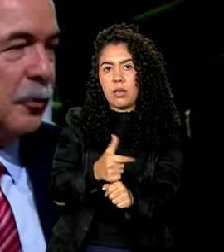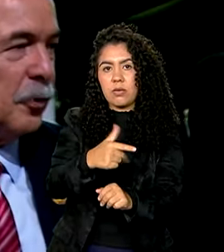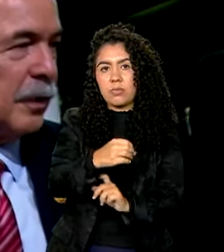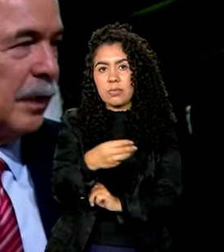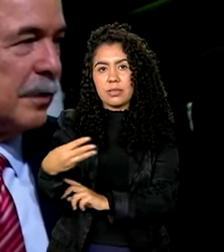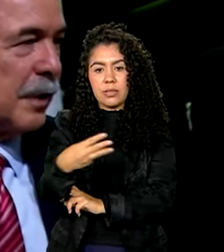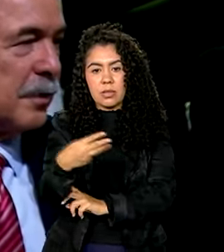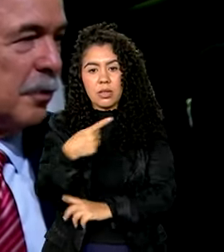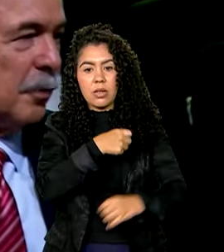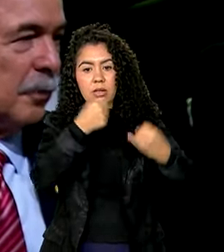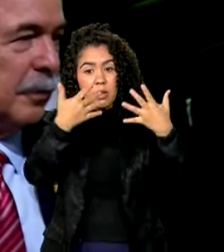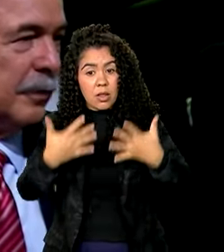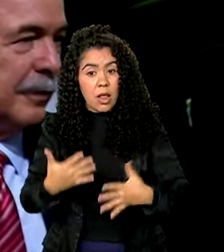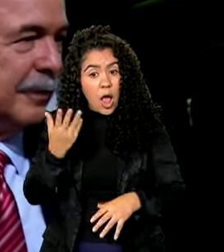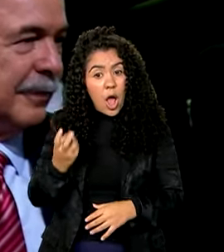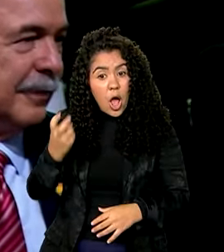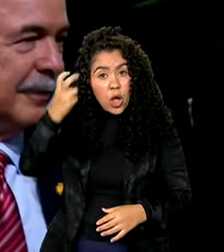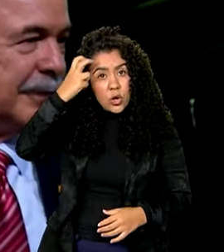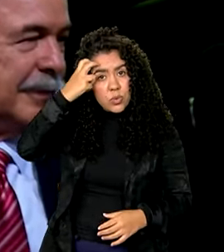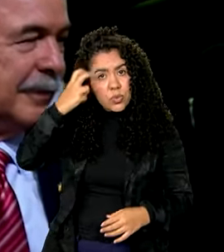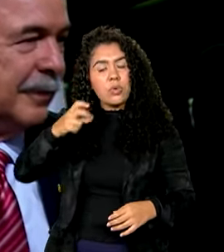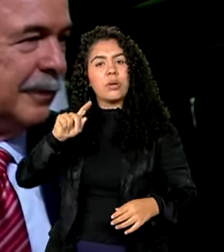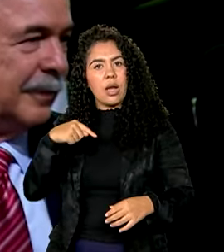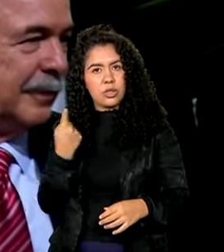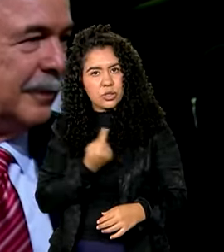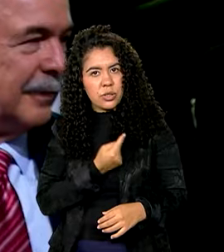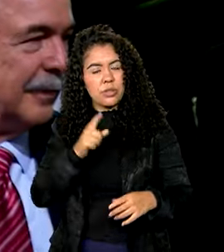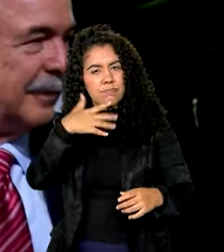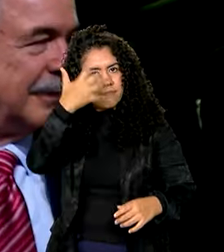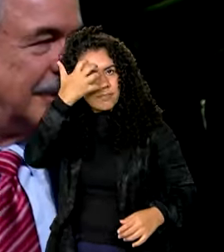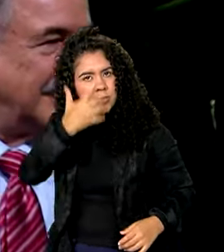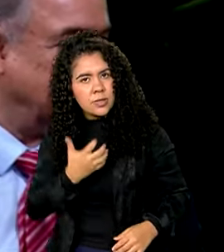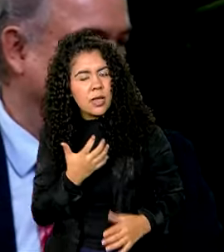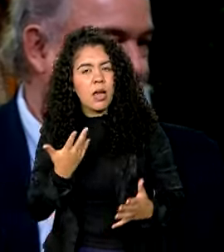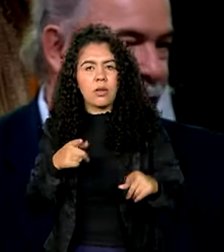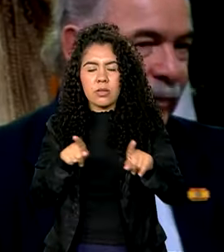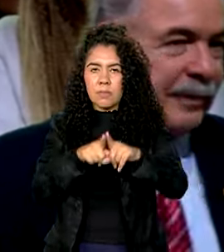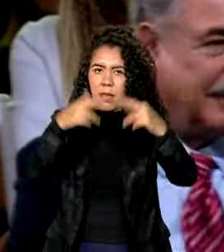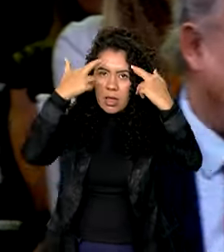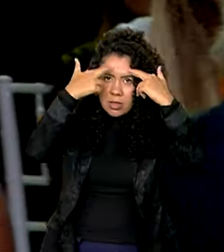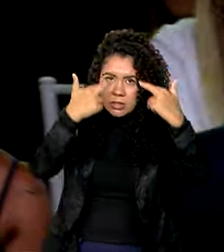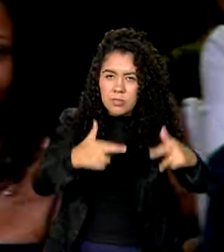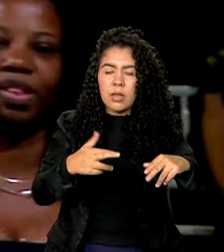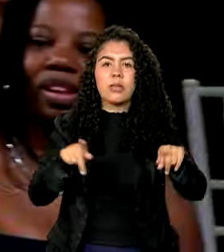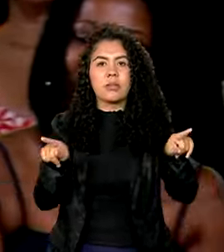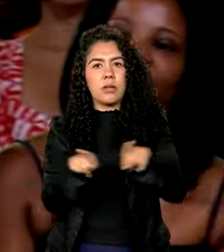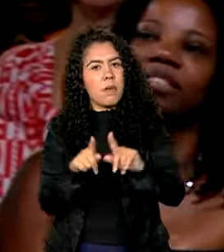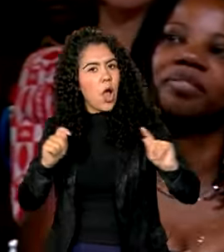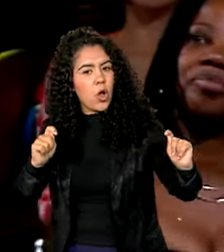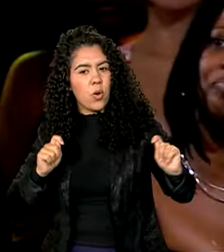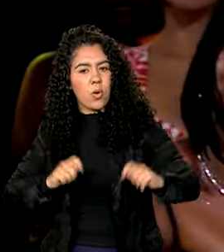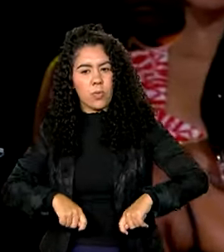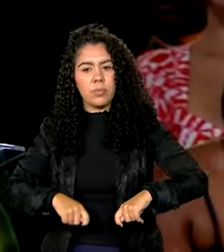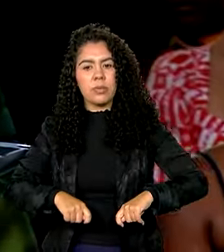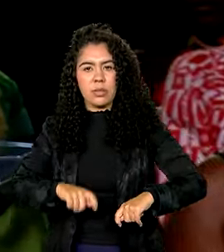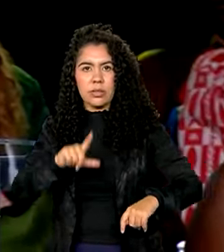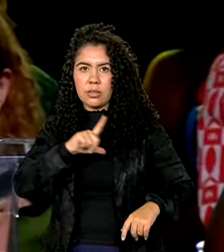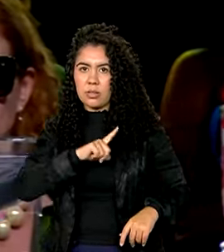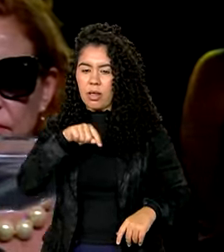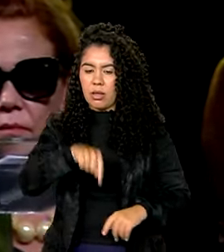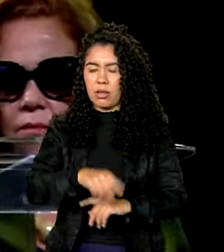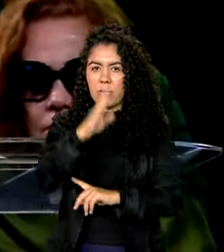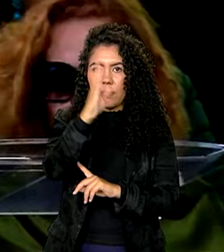tratar a cultura com a seriedade, com o respeito e que a competência é ela tem que ser tratada no Brasil,